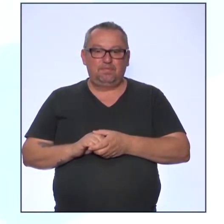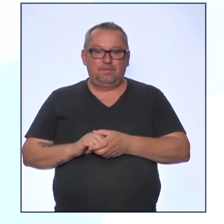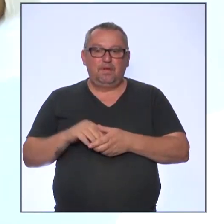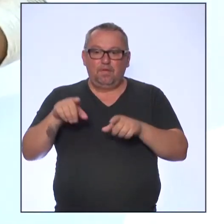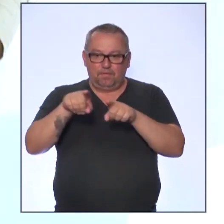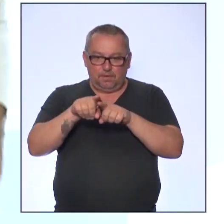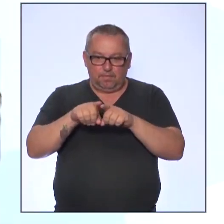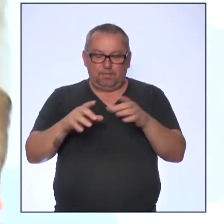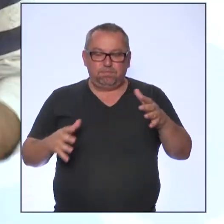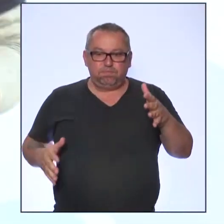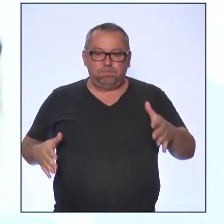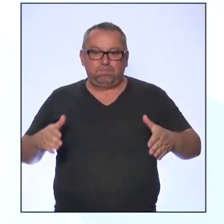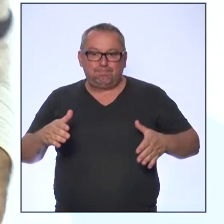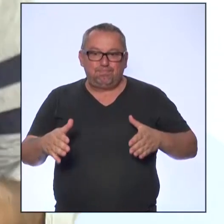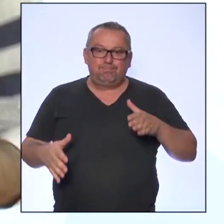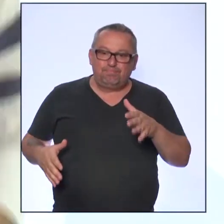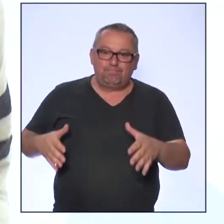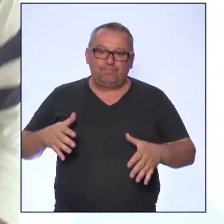Bem legal, ficou.